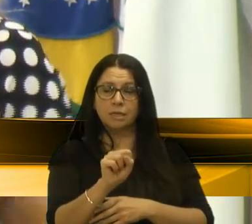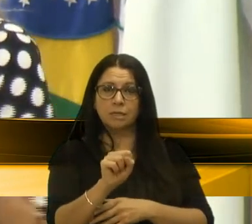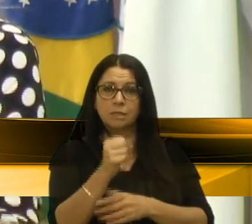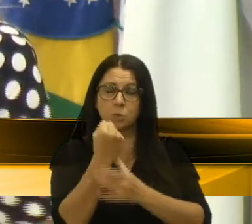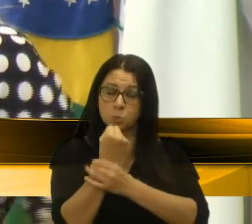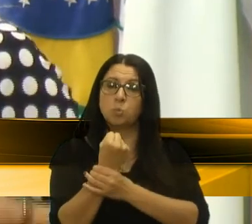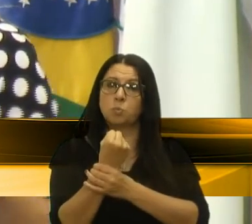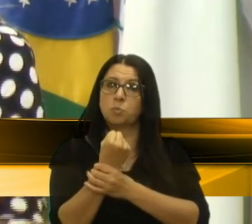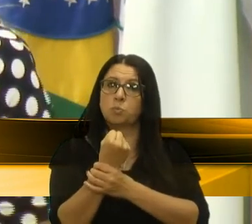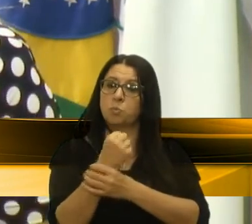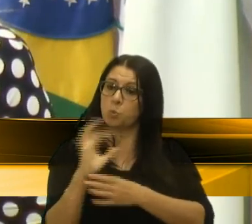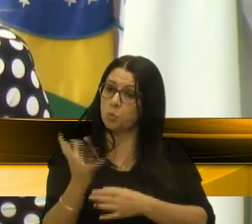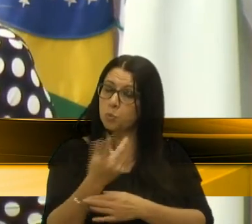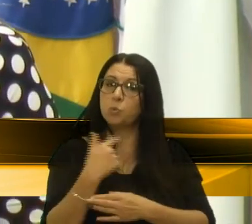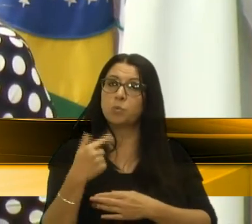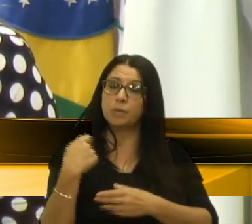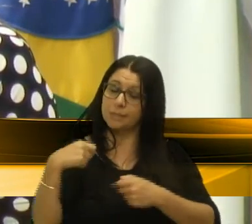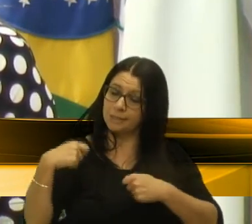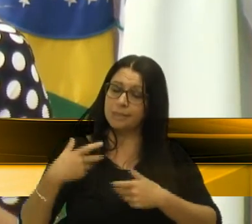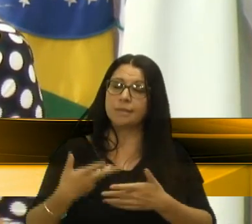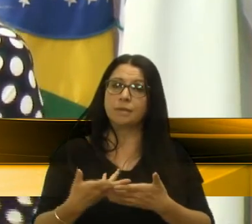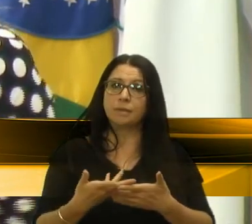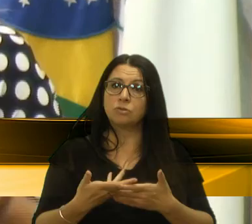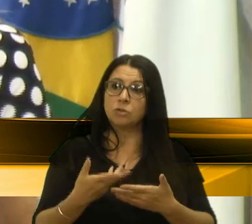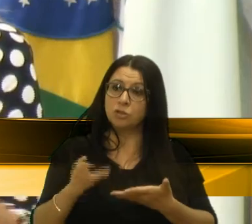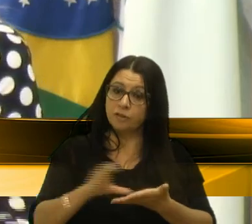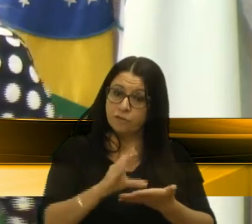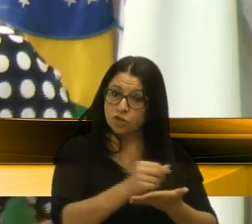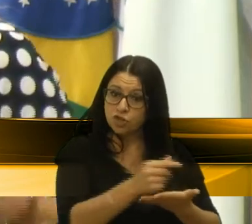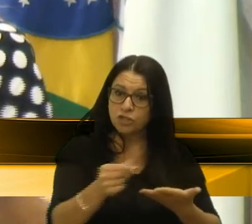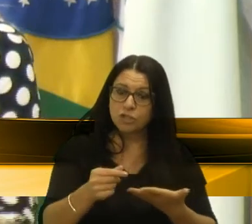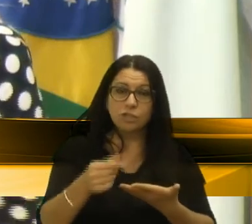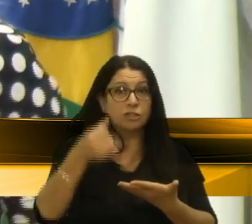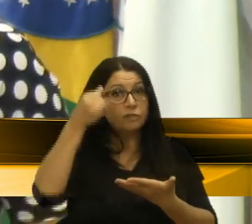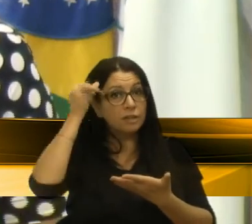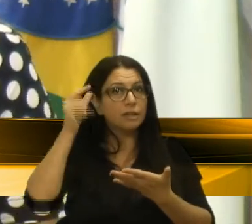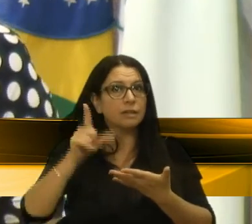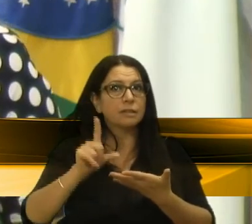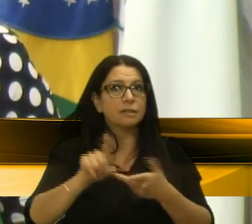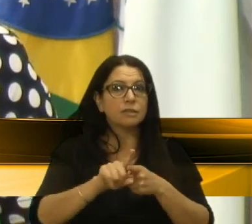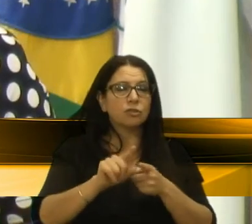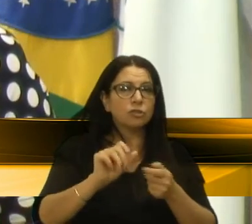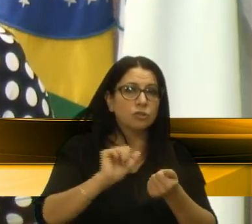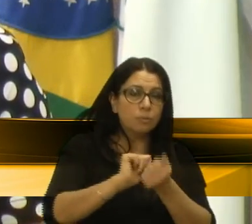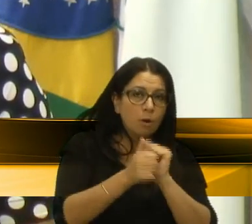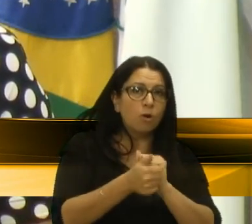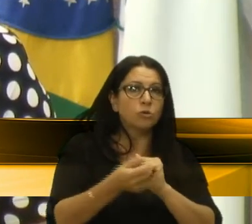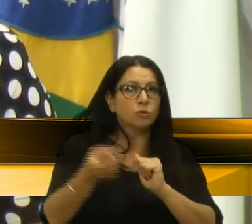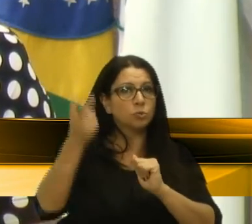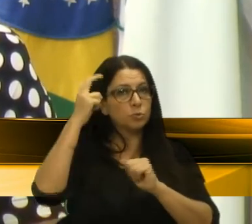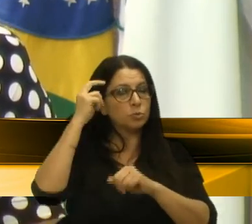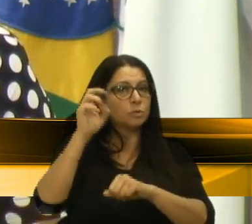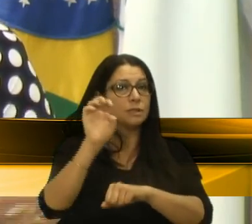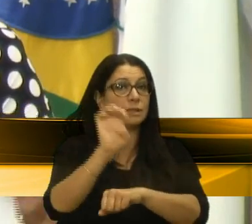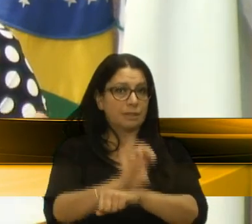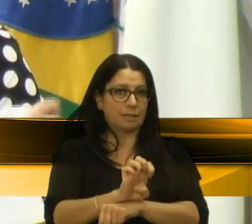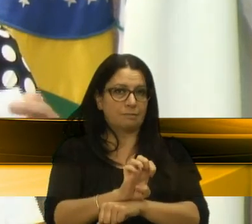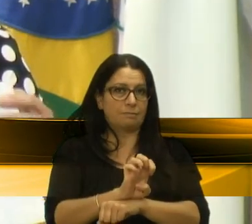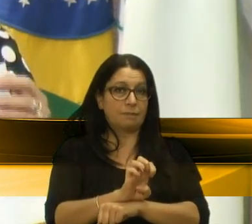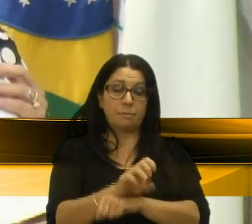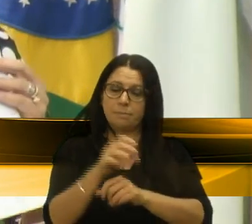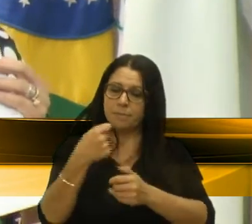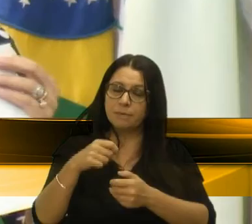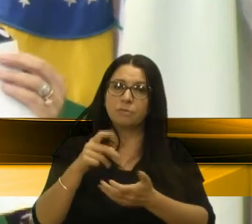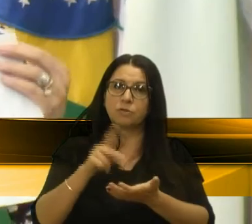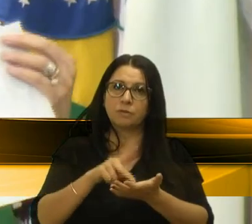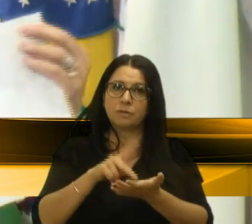toda a necessidade de nós investir em prevenção, em esporte, em cultura nesse Estado. Nós precisamos, de fato,